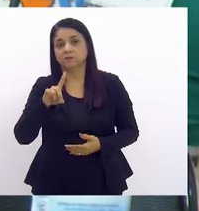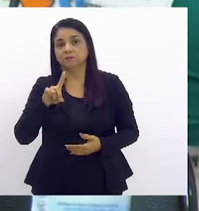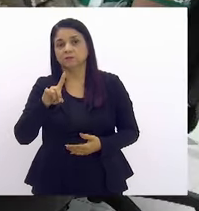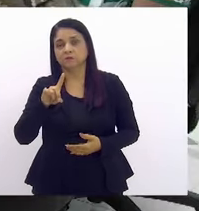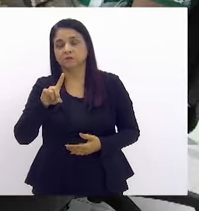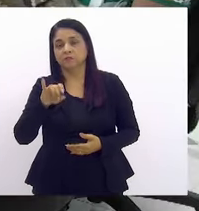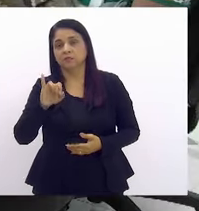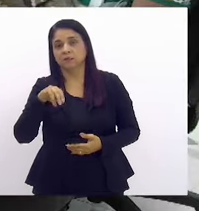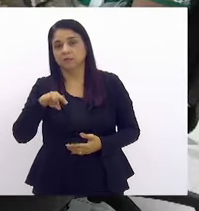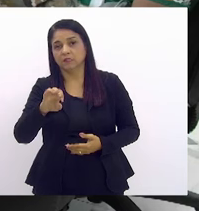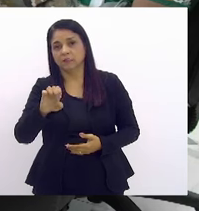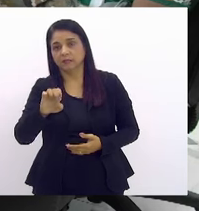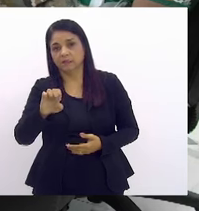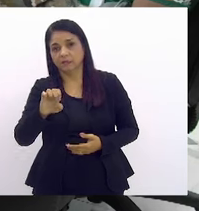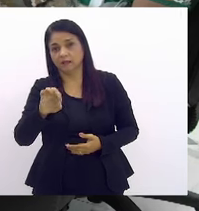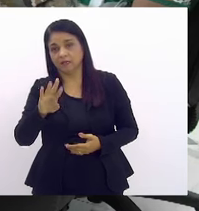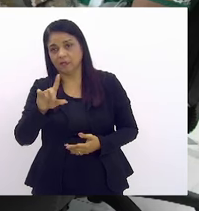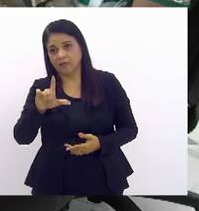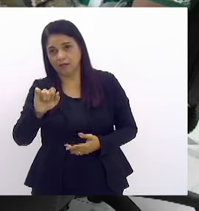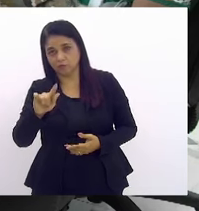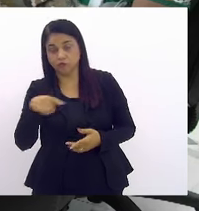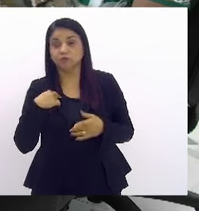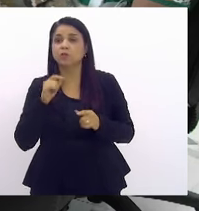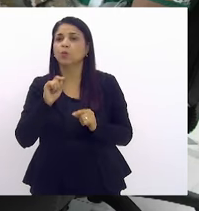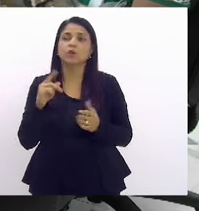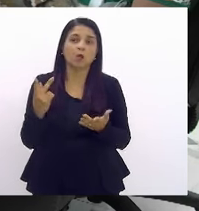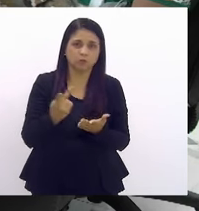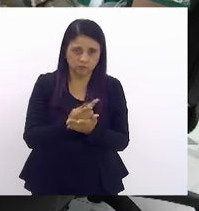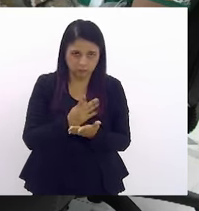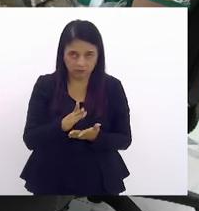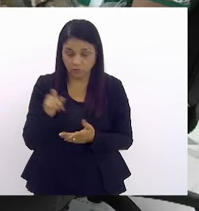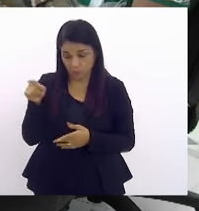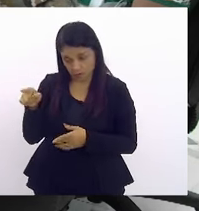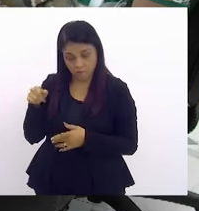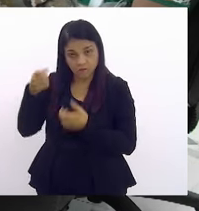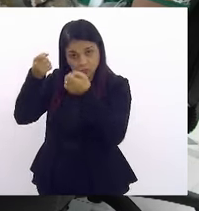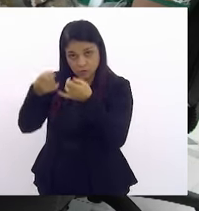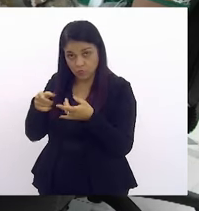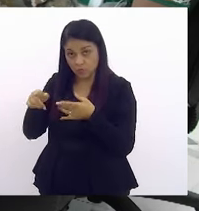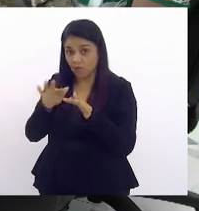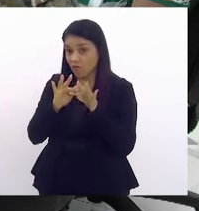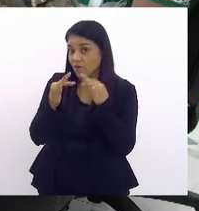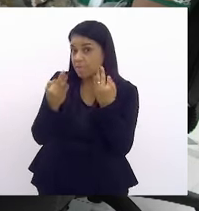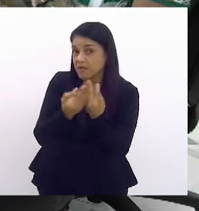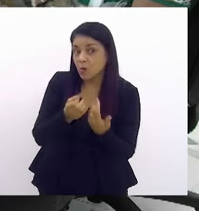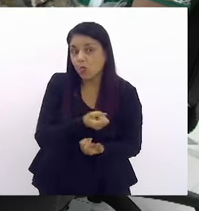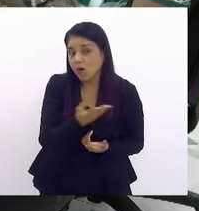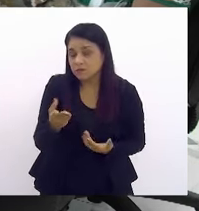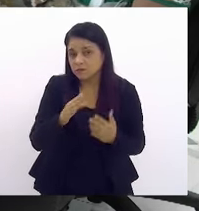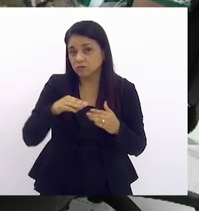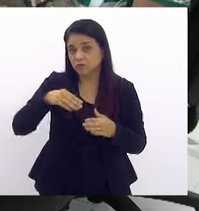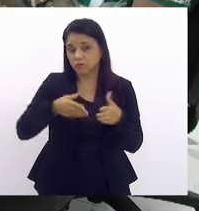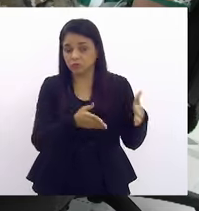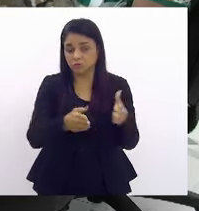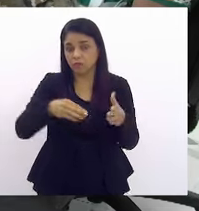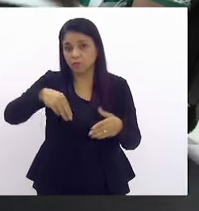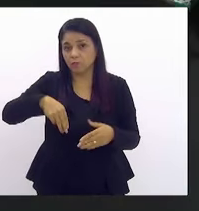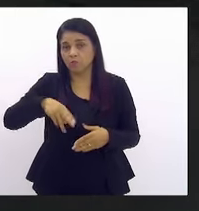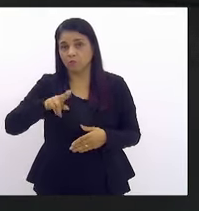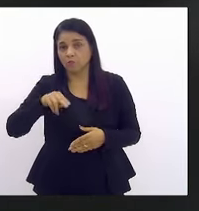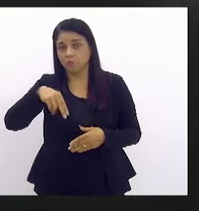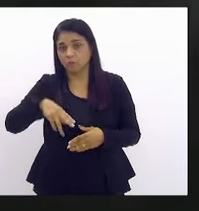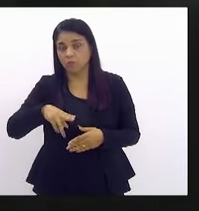deputado, a engrenagem que está acontecendo é o seguinte, o que ele falou ali, quantas famílias do Rio Mumbuca? Por volta de 70